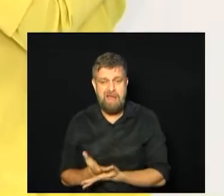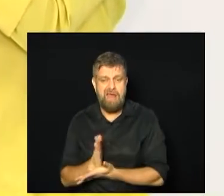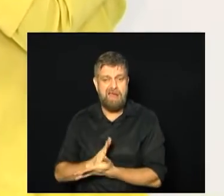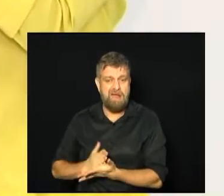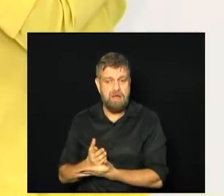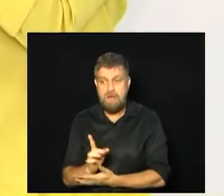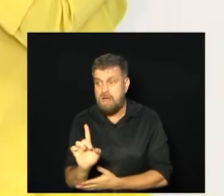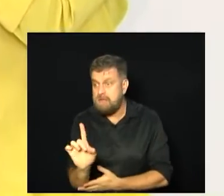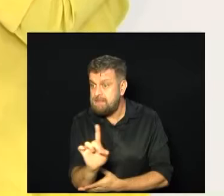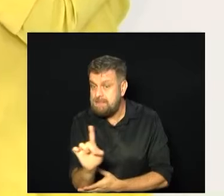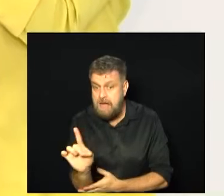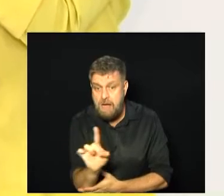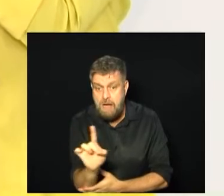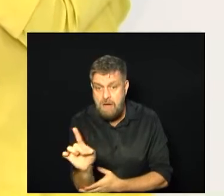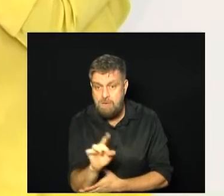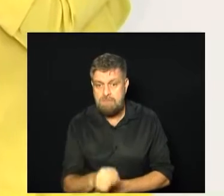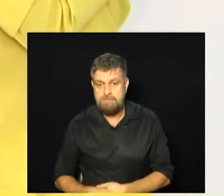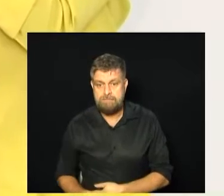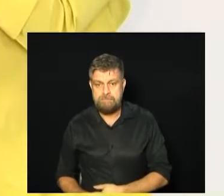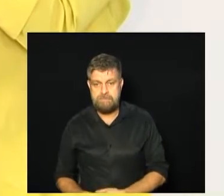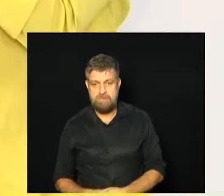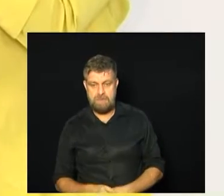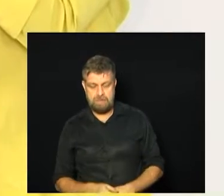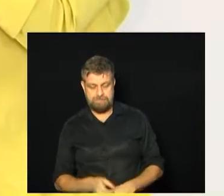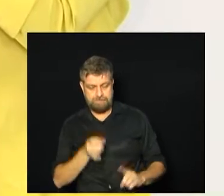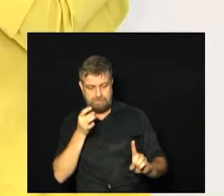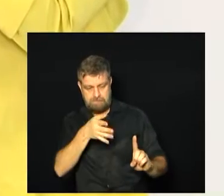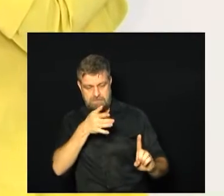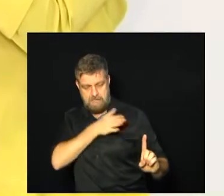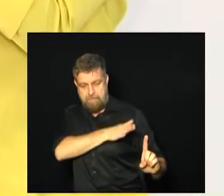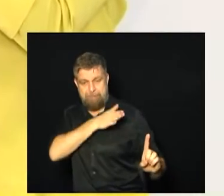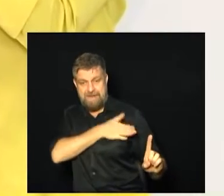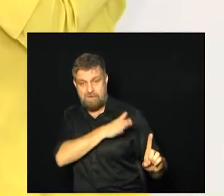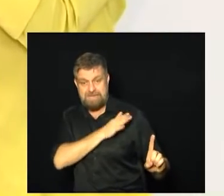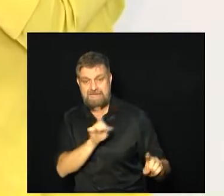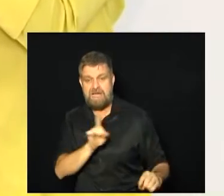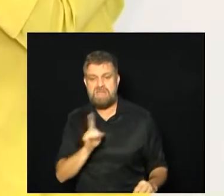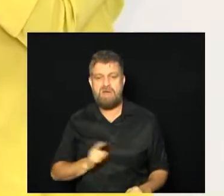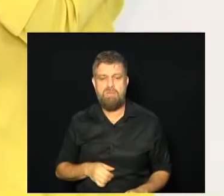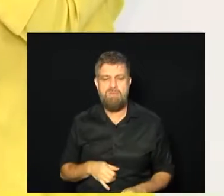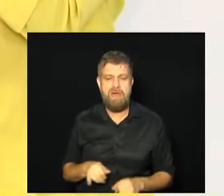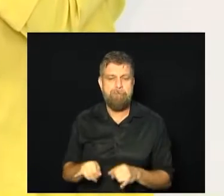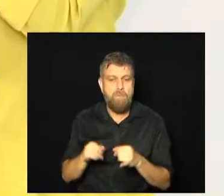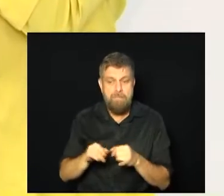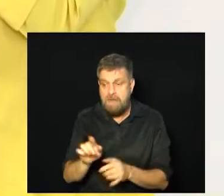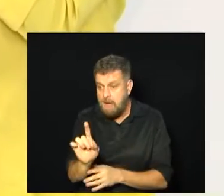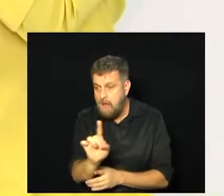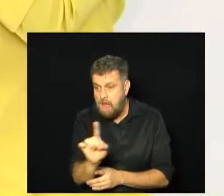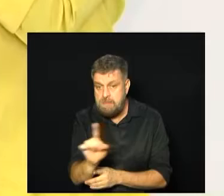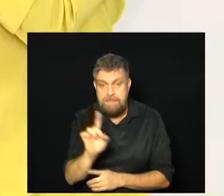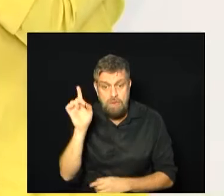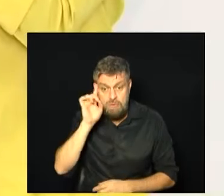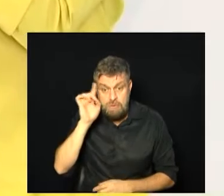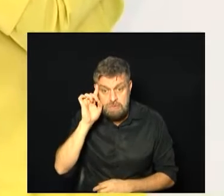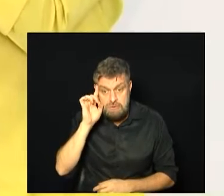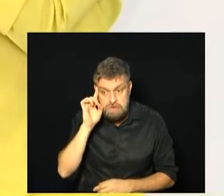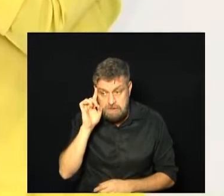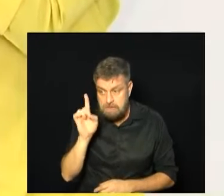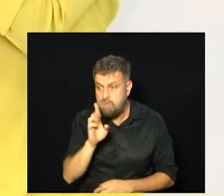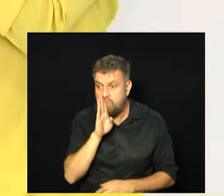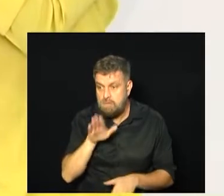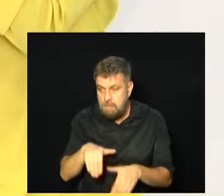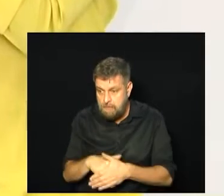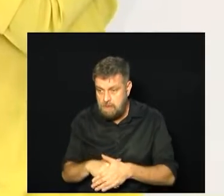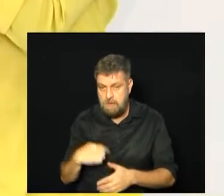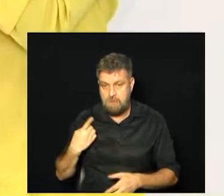dia a dia. Não, injúria por preconceito, racismo não é um aborrecimento corriqueiro do dia a dia. Então, tanto a OAB,